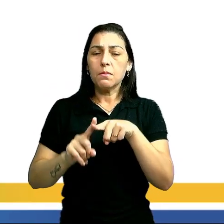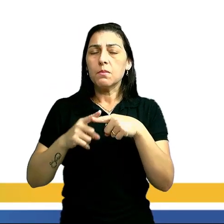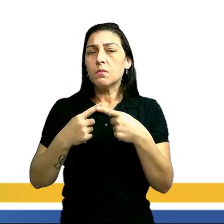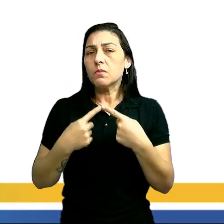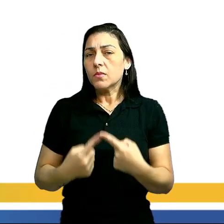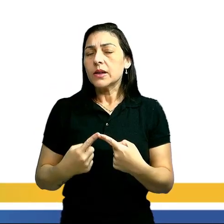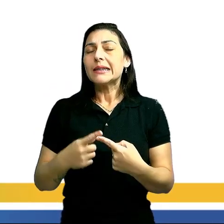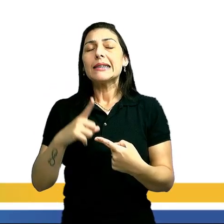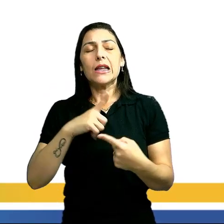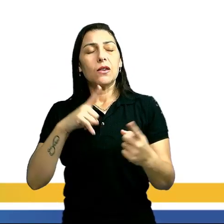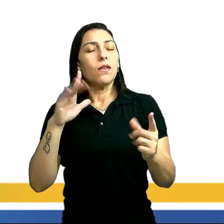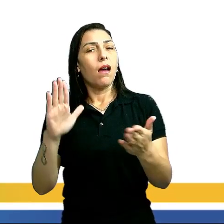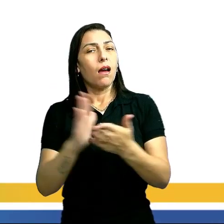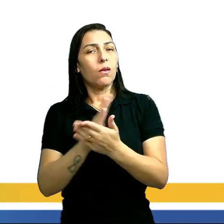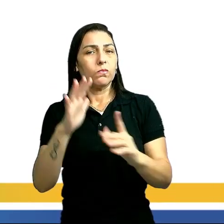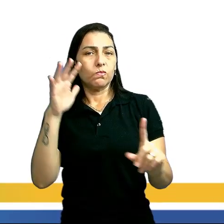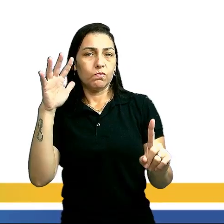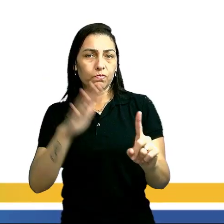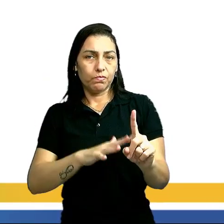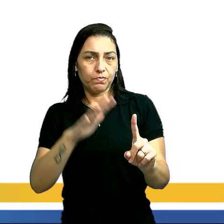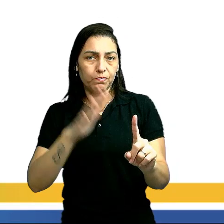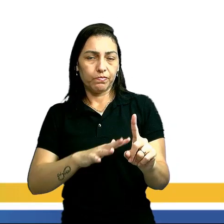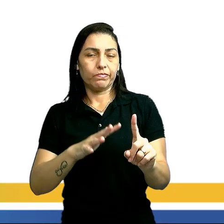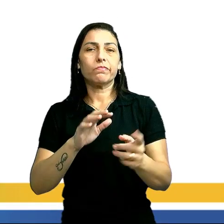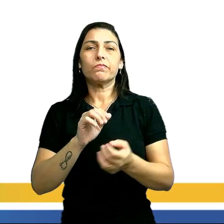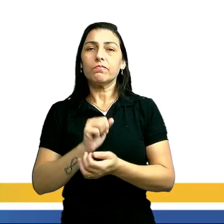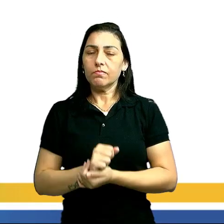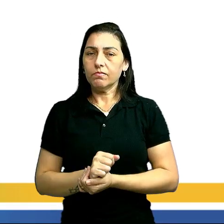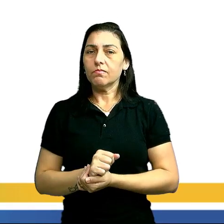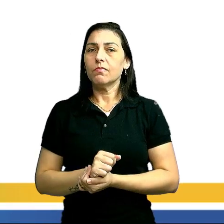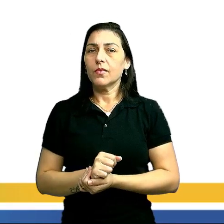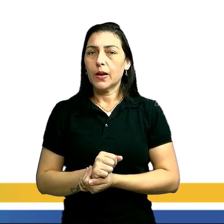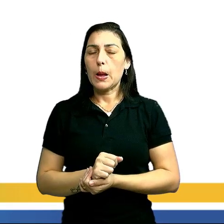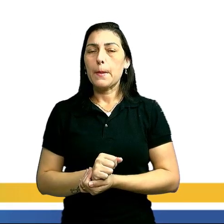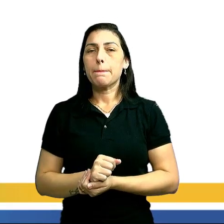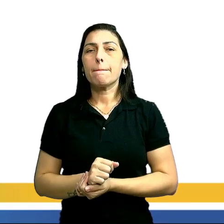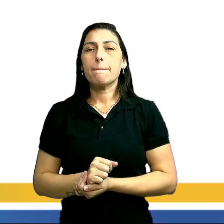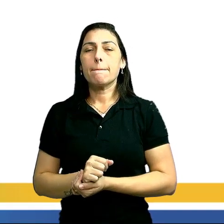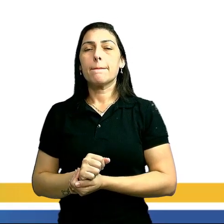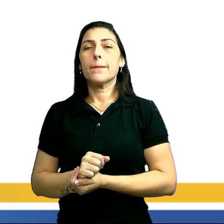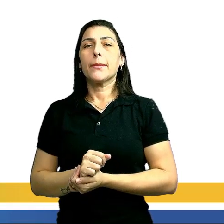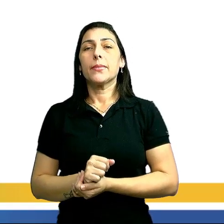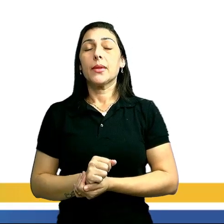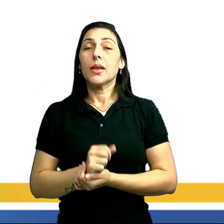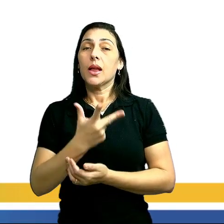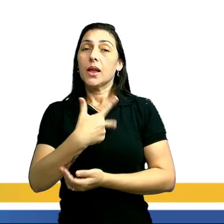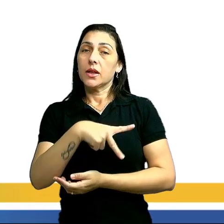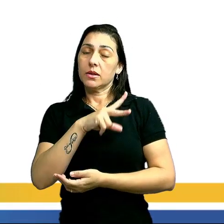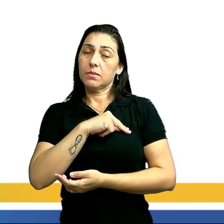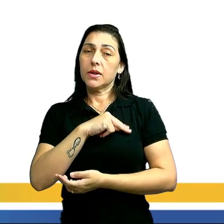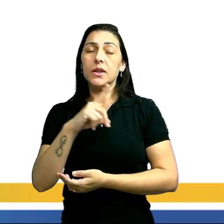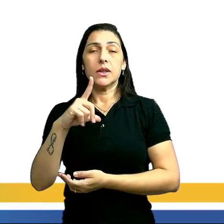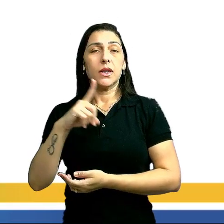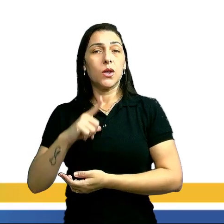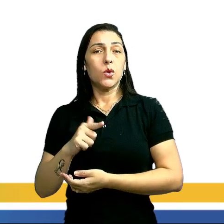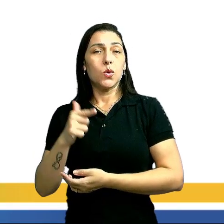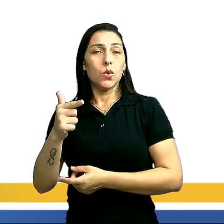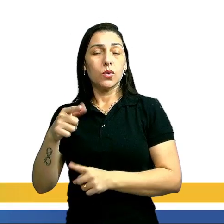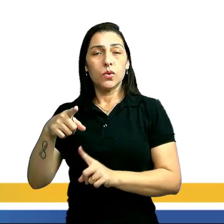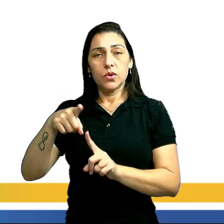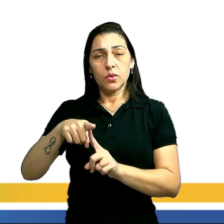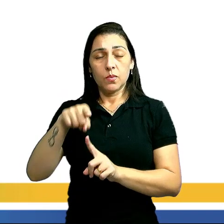certamente teve alguma influência. Então, eu estou colocando a seguinte situação. A Espanha tem outros